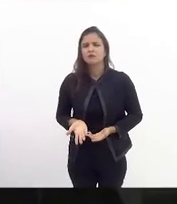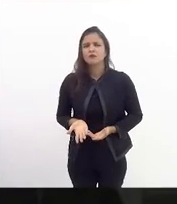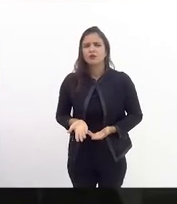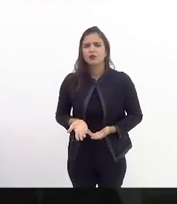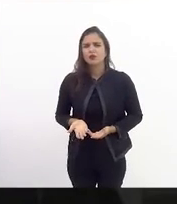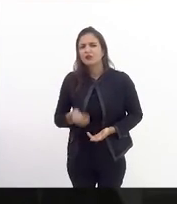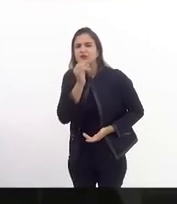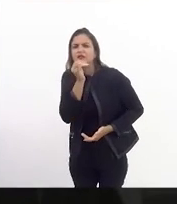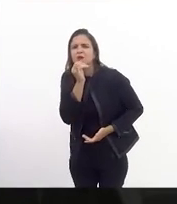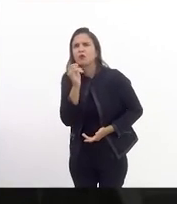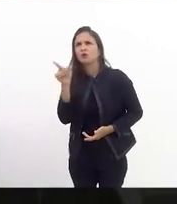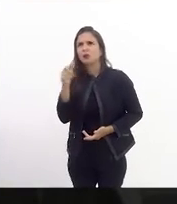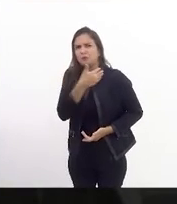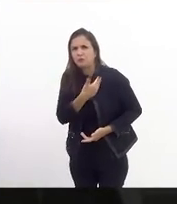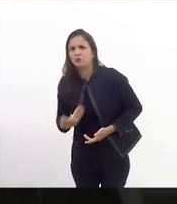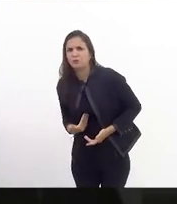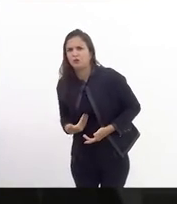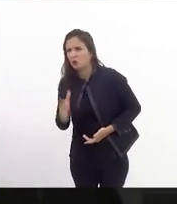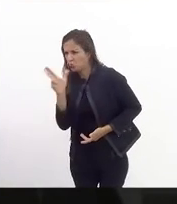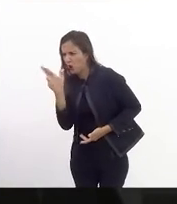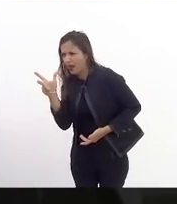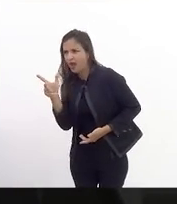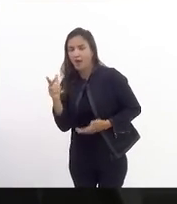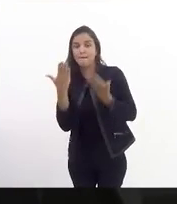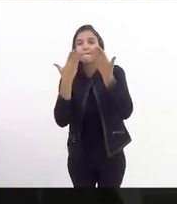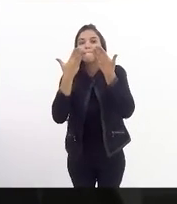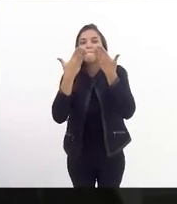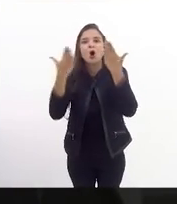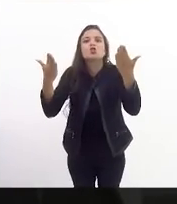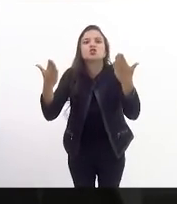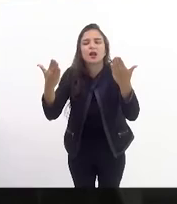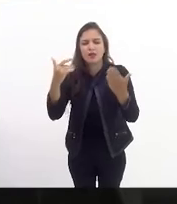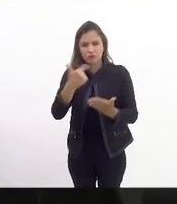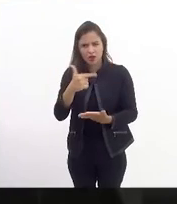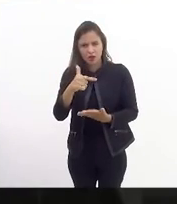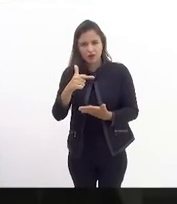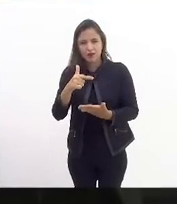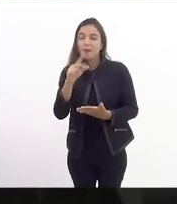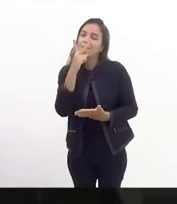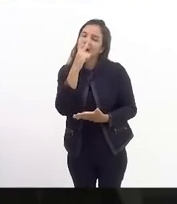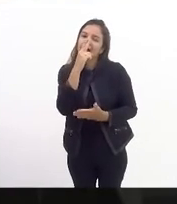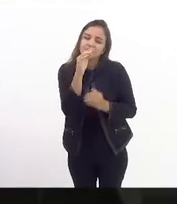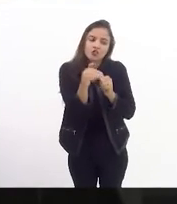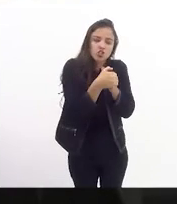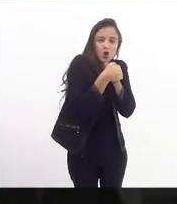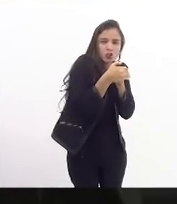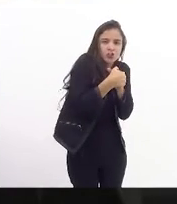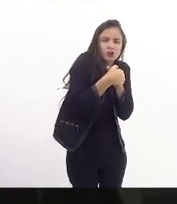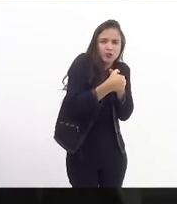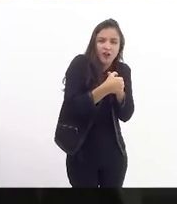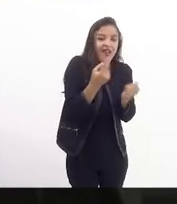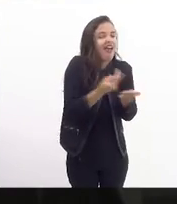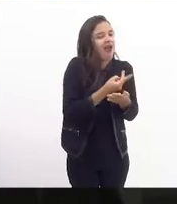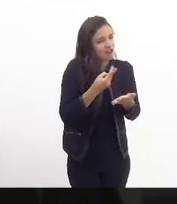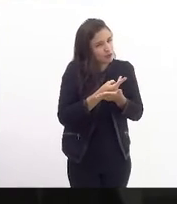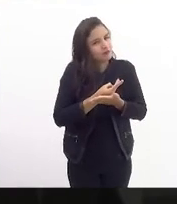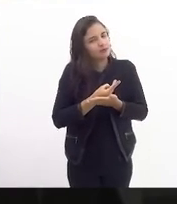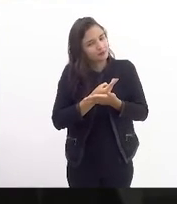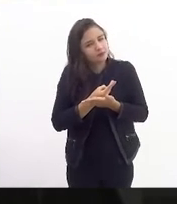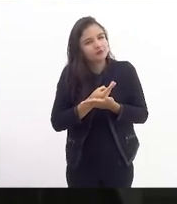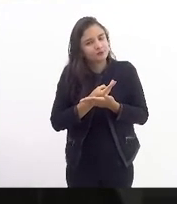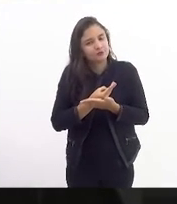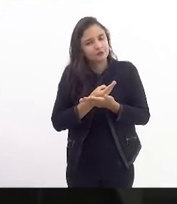público quer esconder algo. No mínimo, a vergonha de